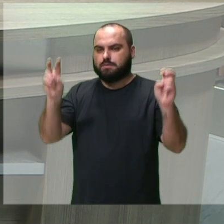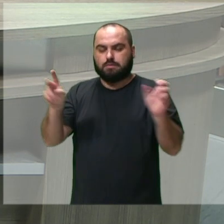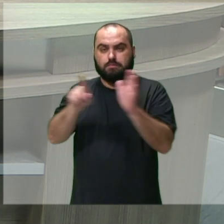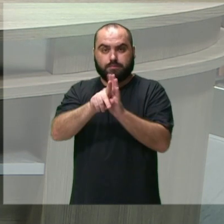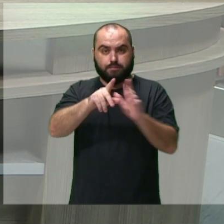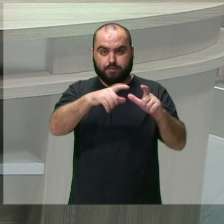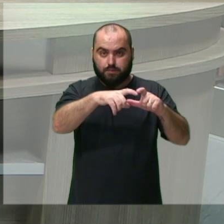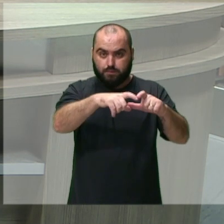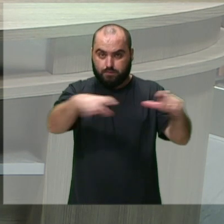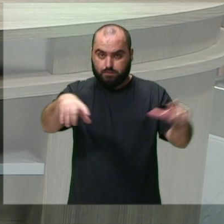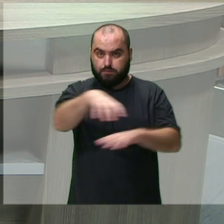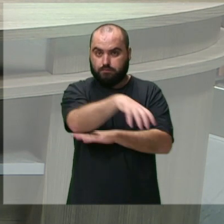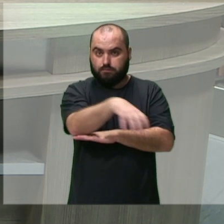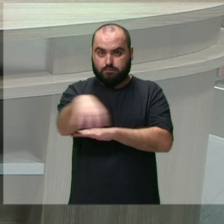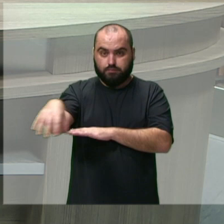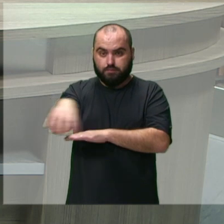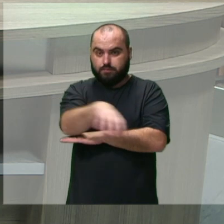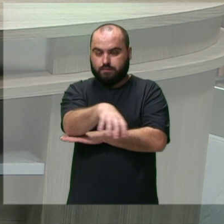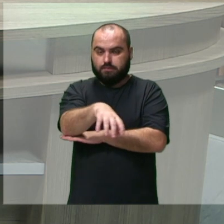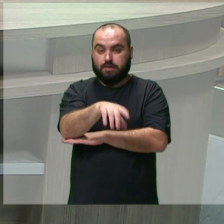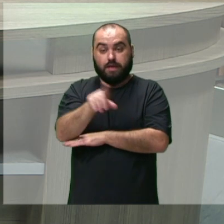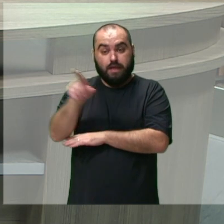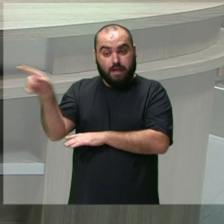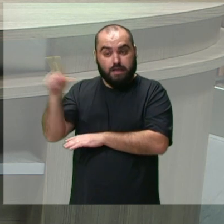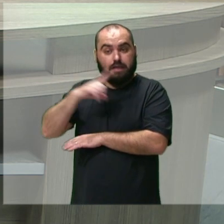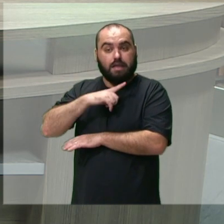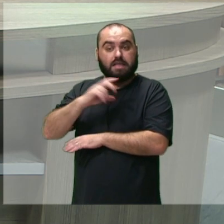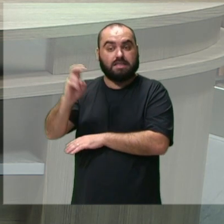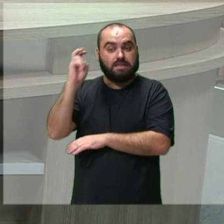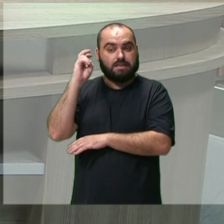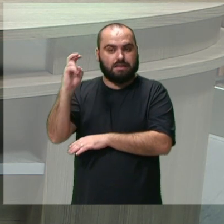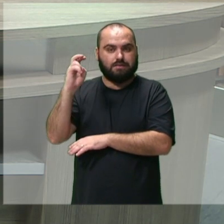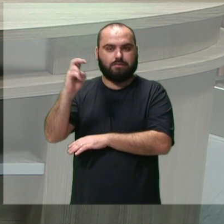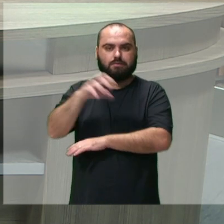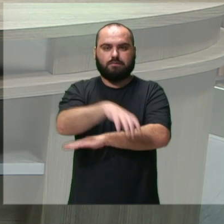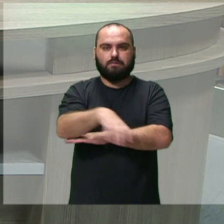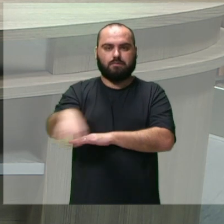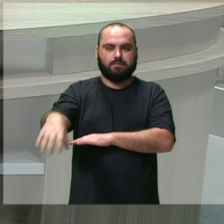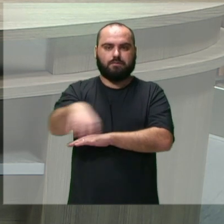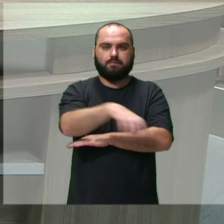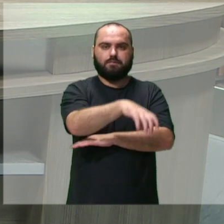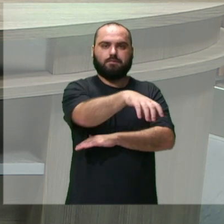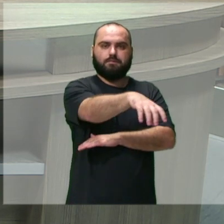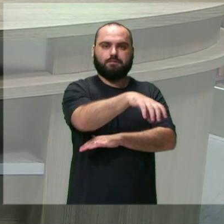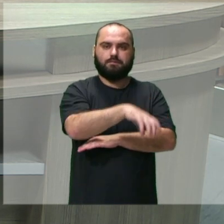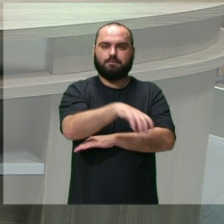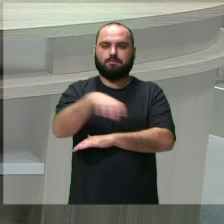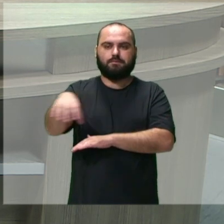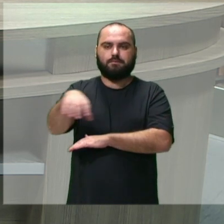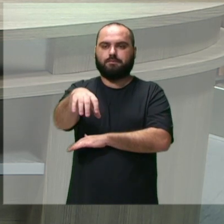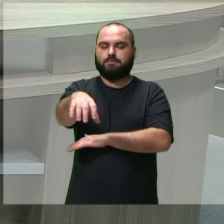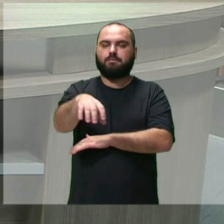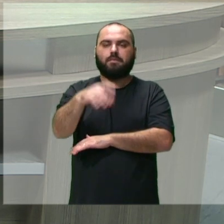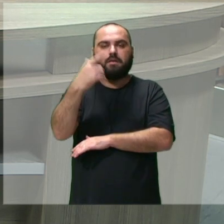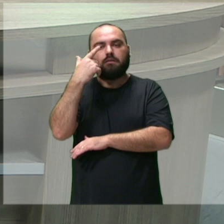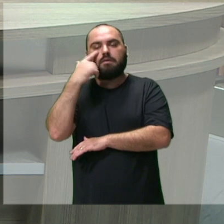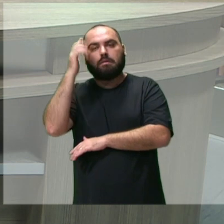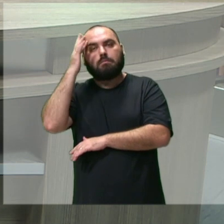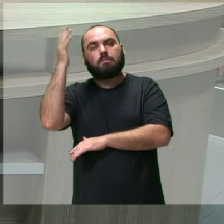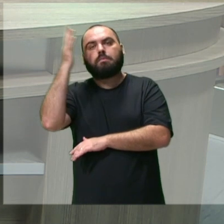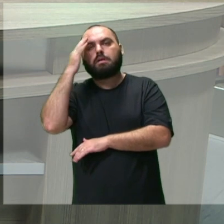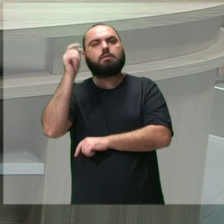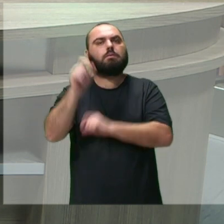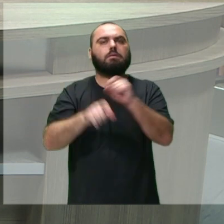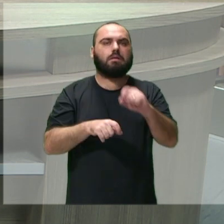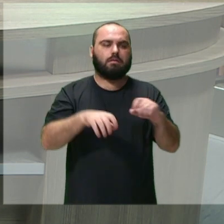containers. Esse aí é uma série, são 5 trabalhos, que é a dança dos containers, né? Nós imaginarmos o container, o peso que